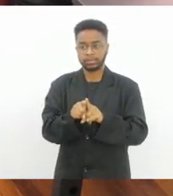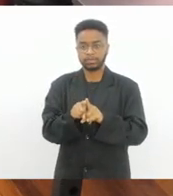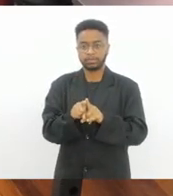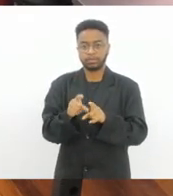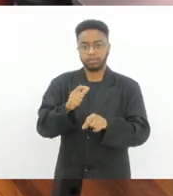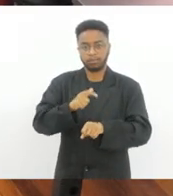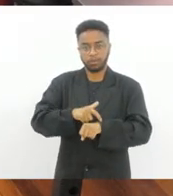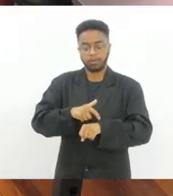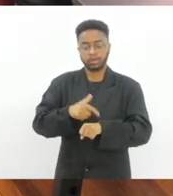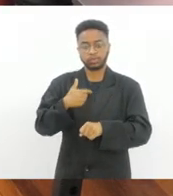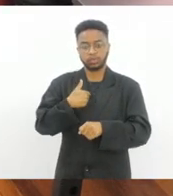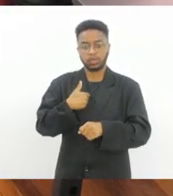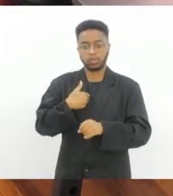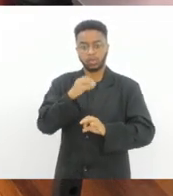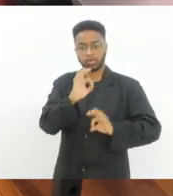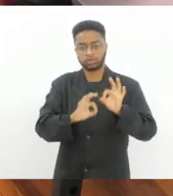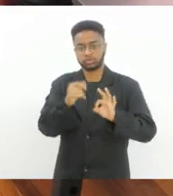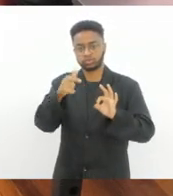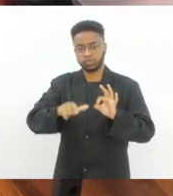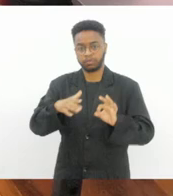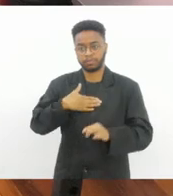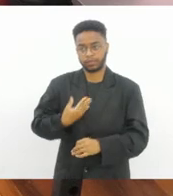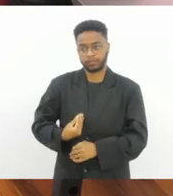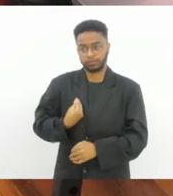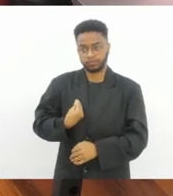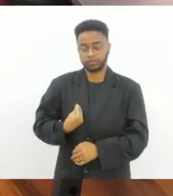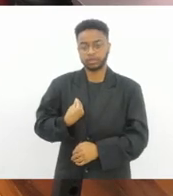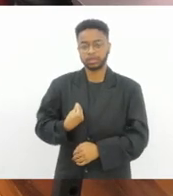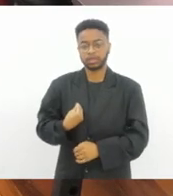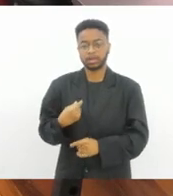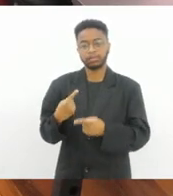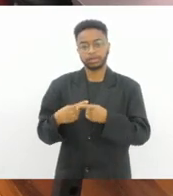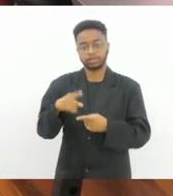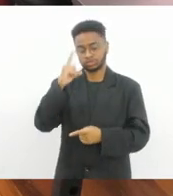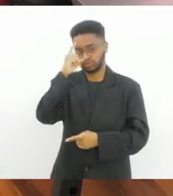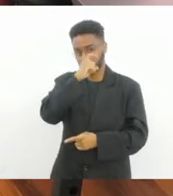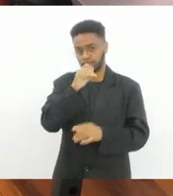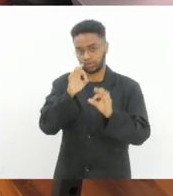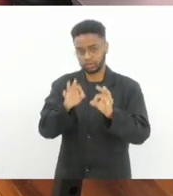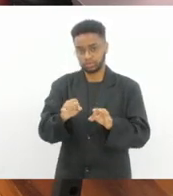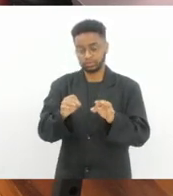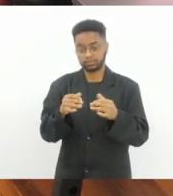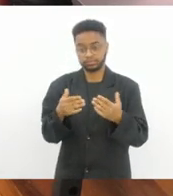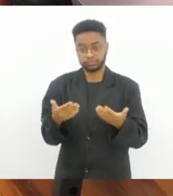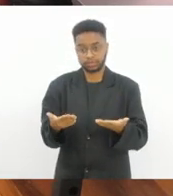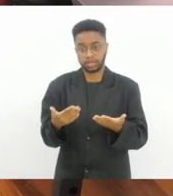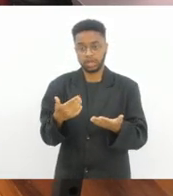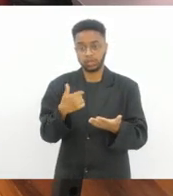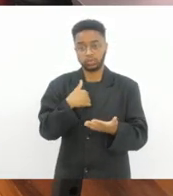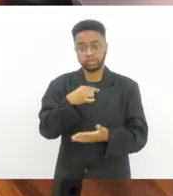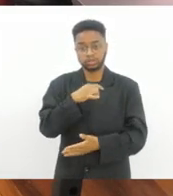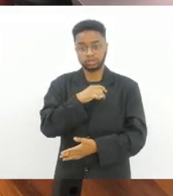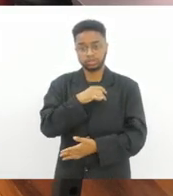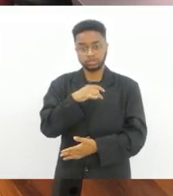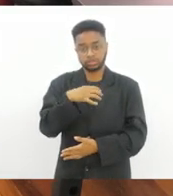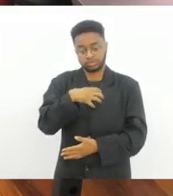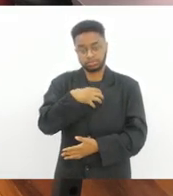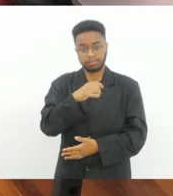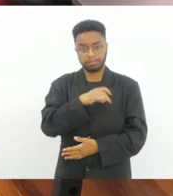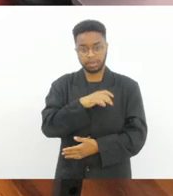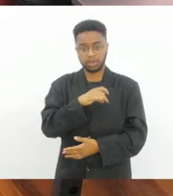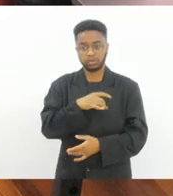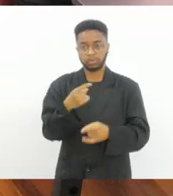minha reinvenção de vida, porque é muito difícil. Então, eu tinha medo, porque eu não tenho